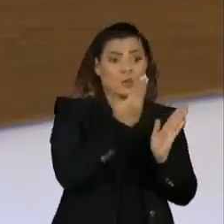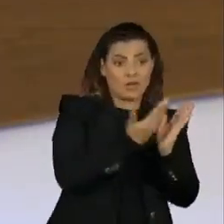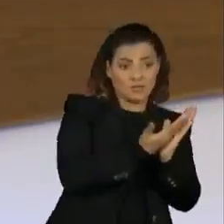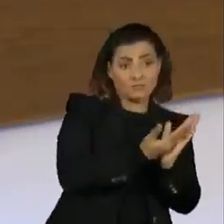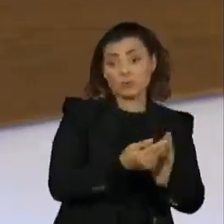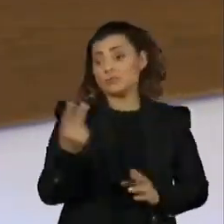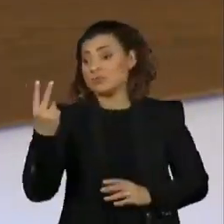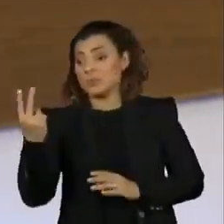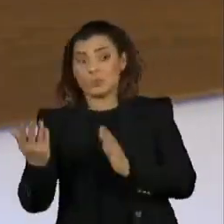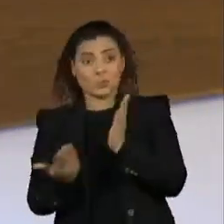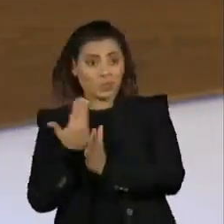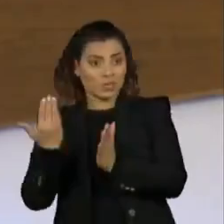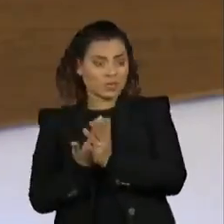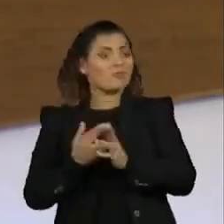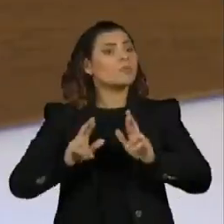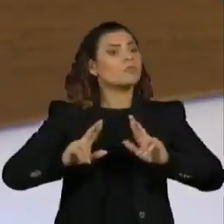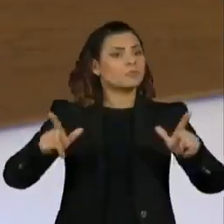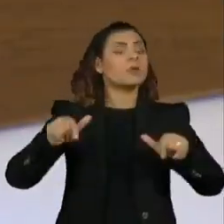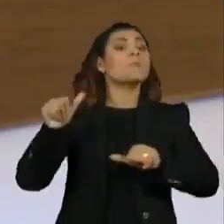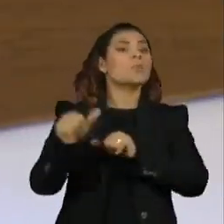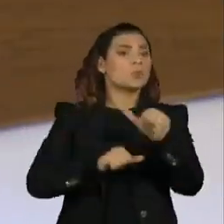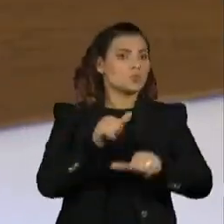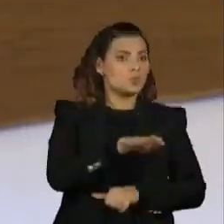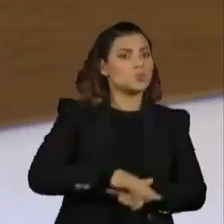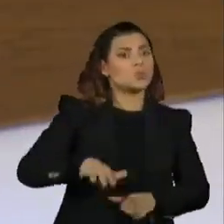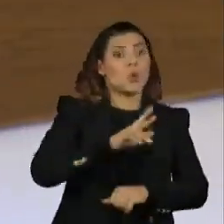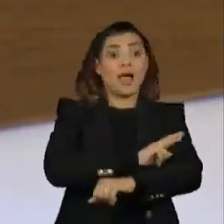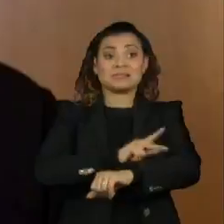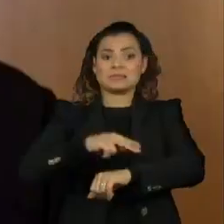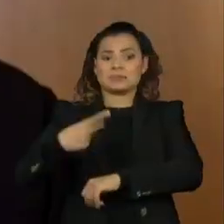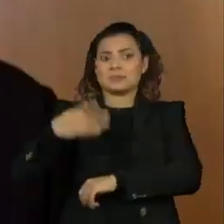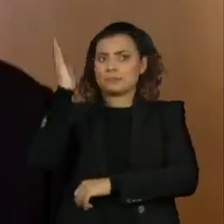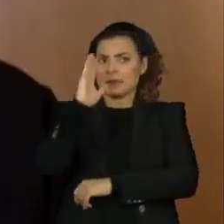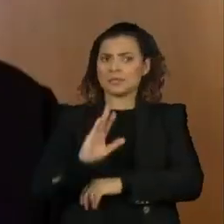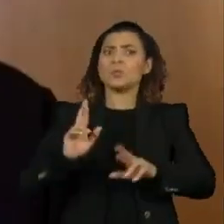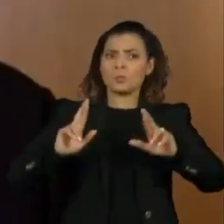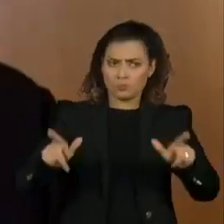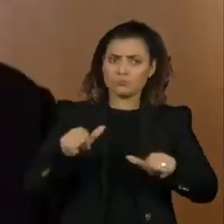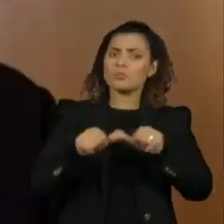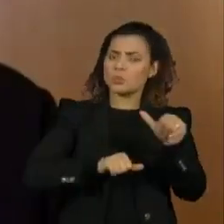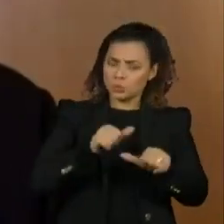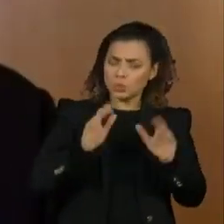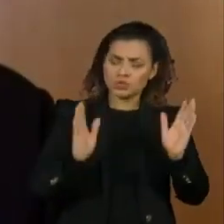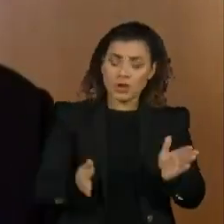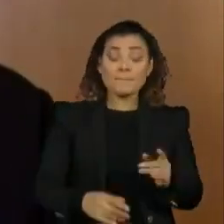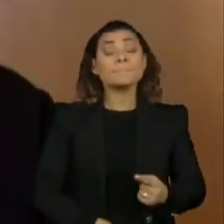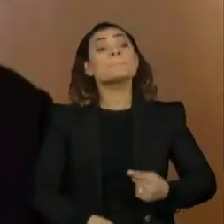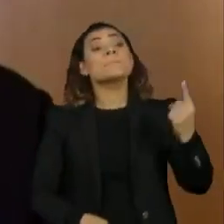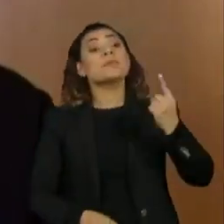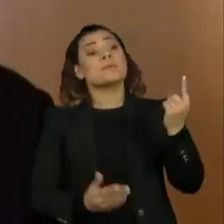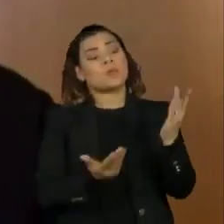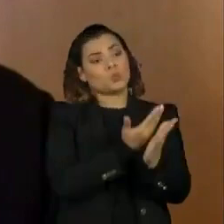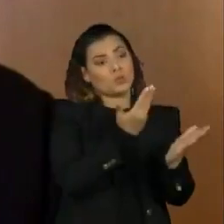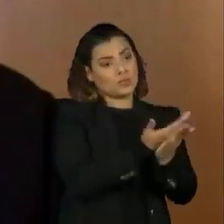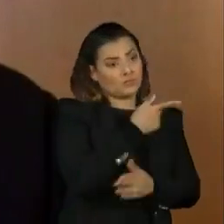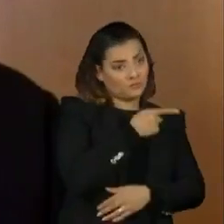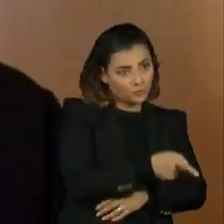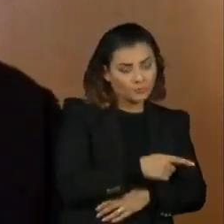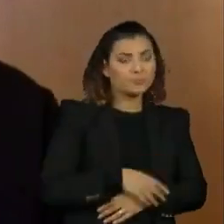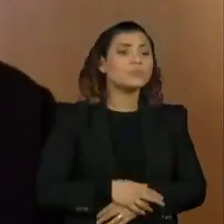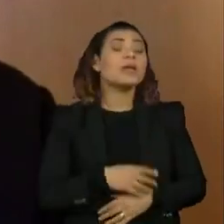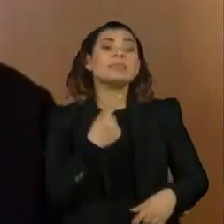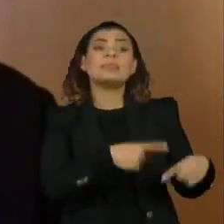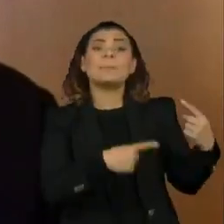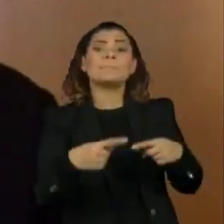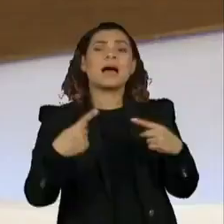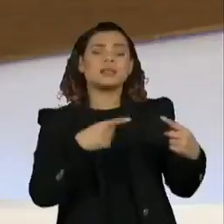do segundo, muitas coisas mudaram no cenário racial brasileiro, né? Primeiro, no primeiro volume, o debate estava